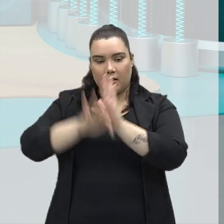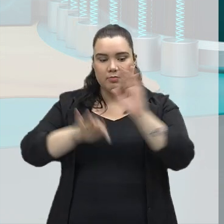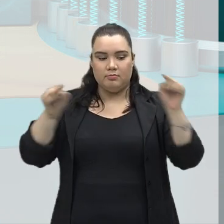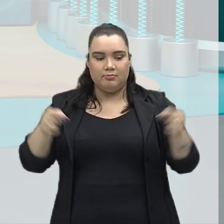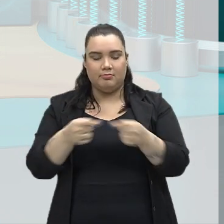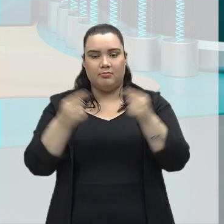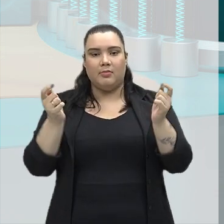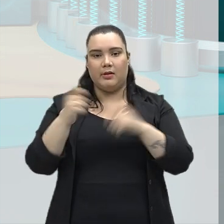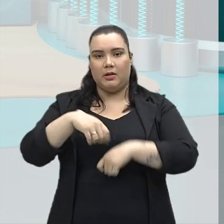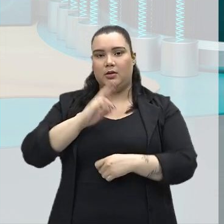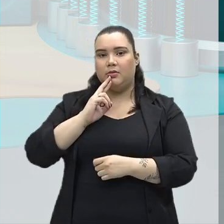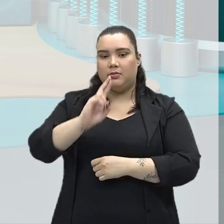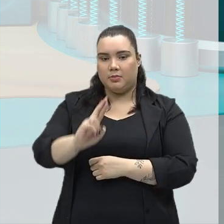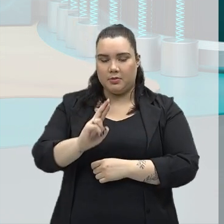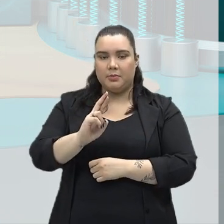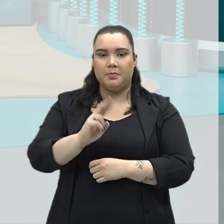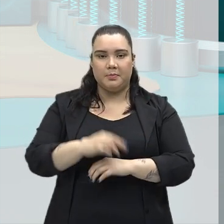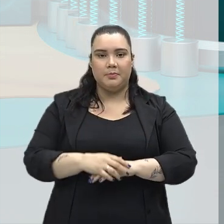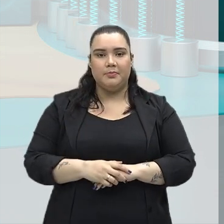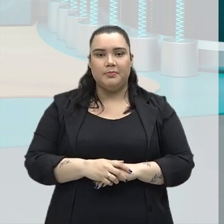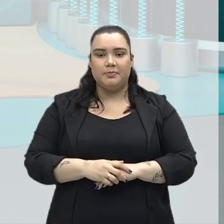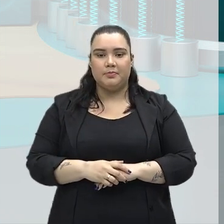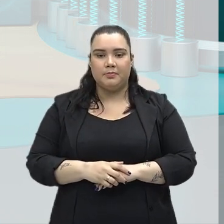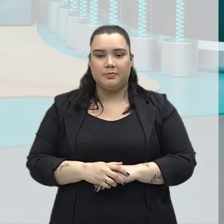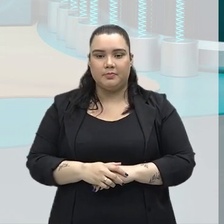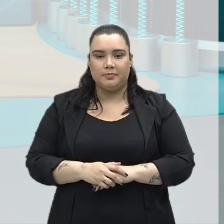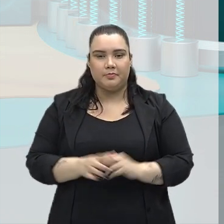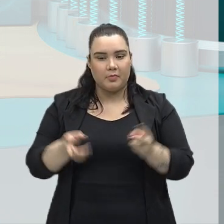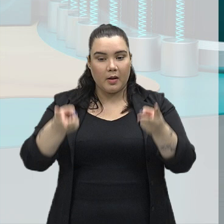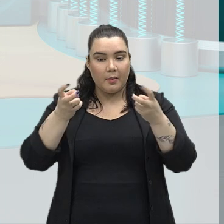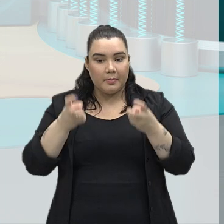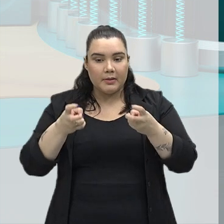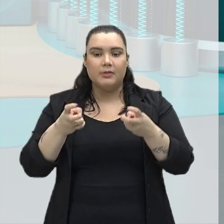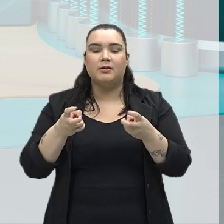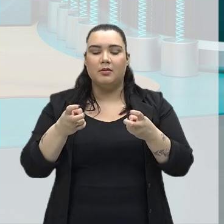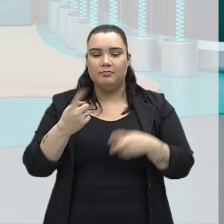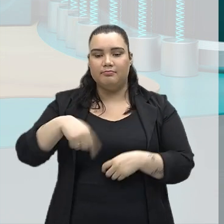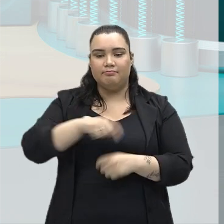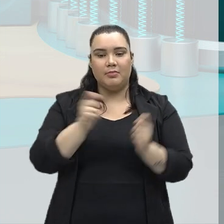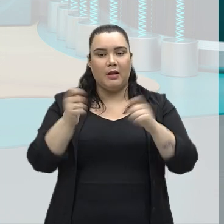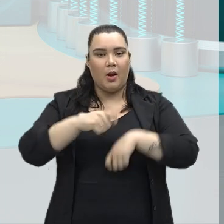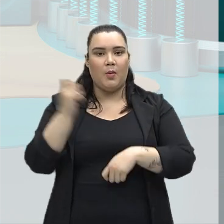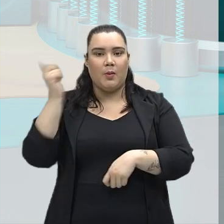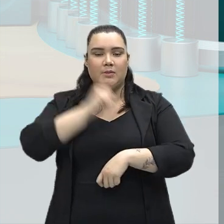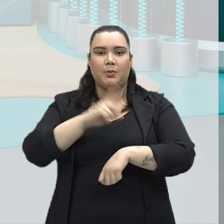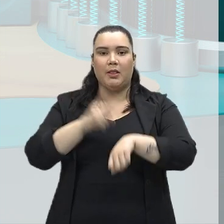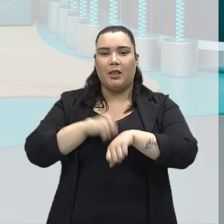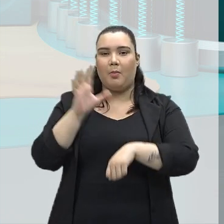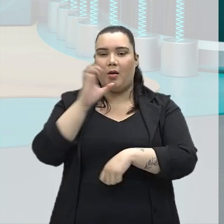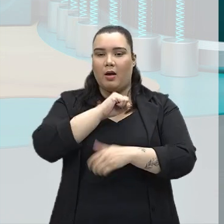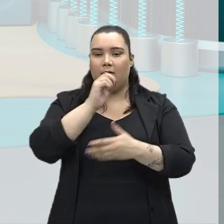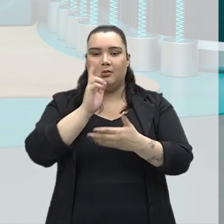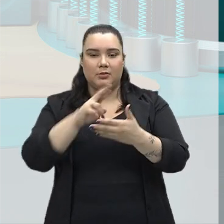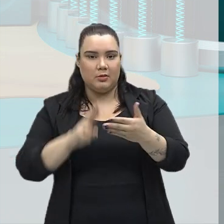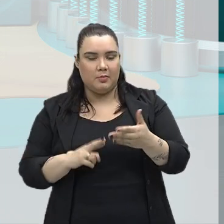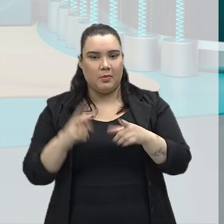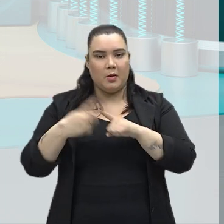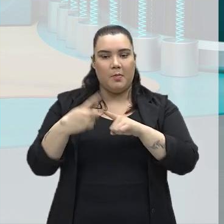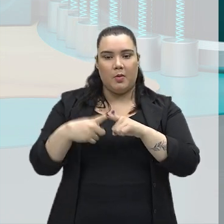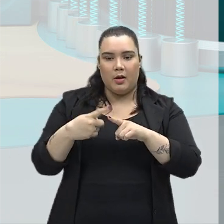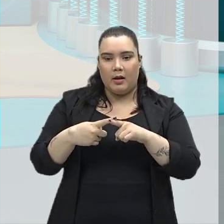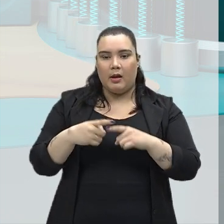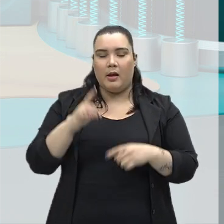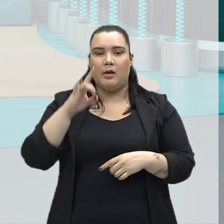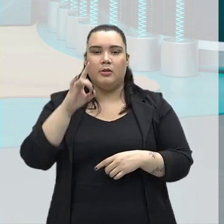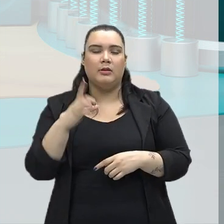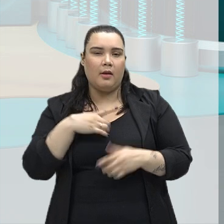que você vai encontrar a sua resposta. Viram aí como vocês vão ganhar tempo? Porque não é só uma pergunta que tem